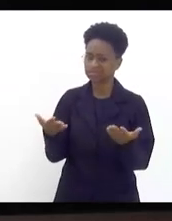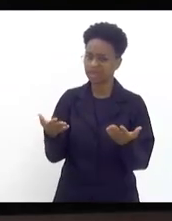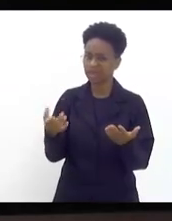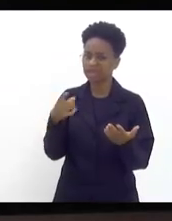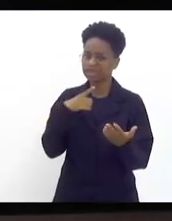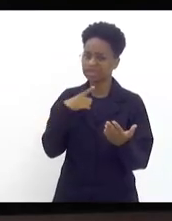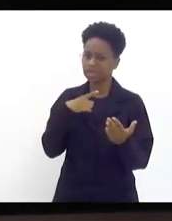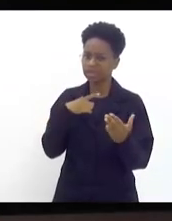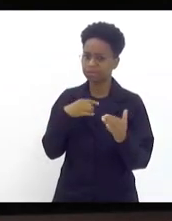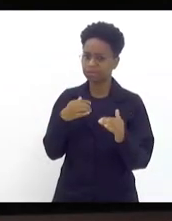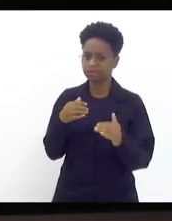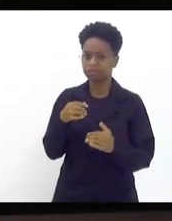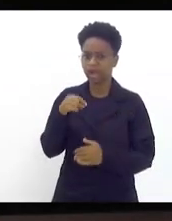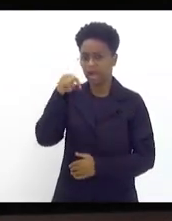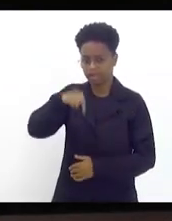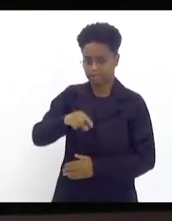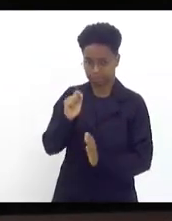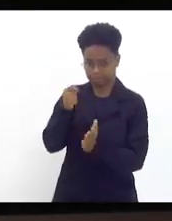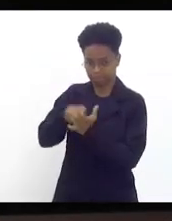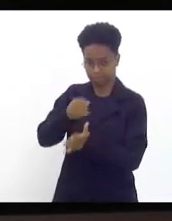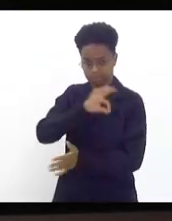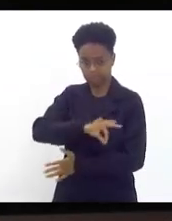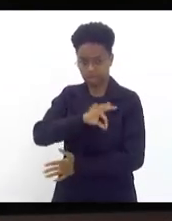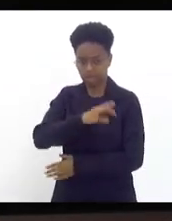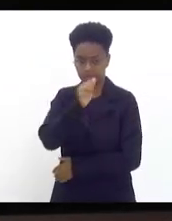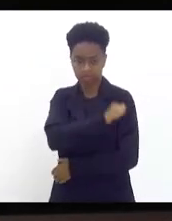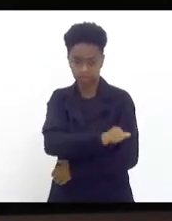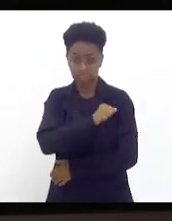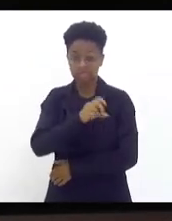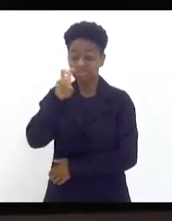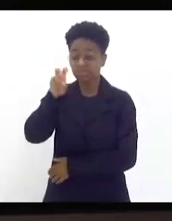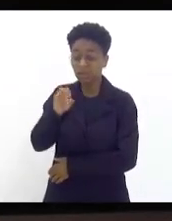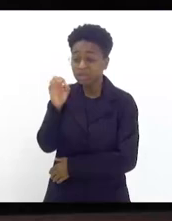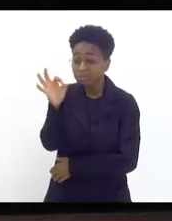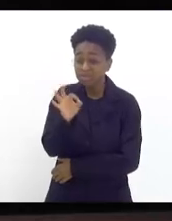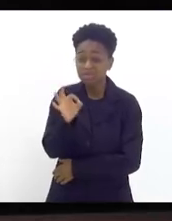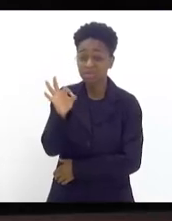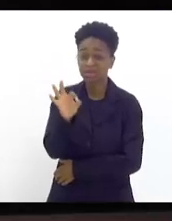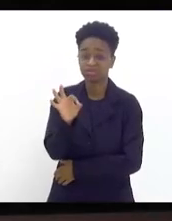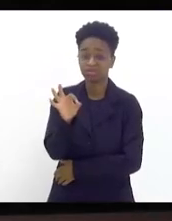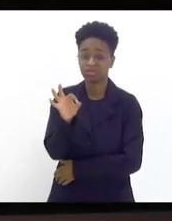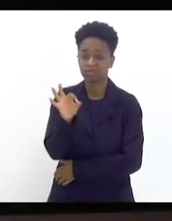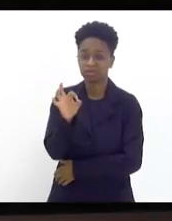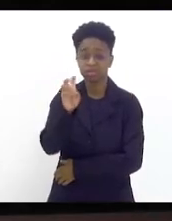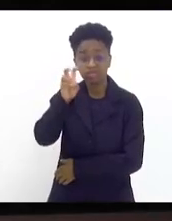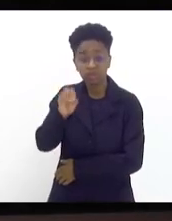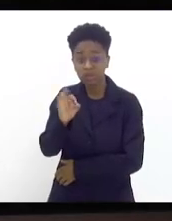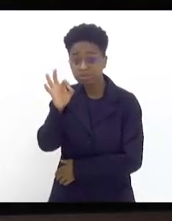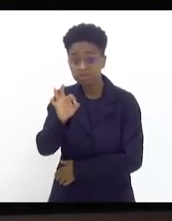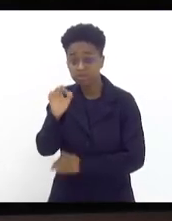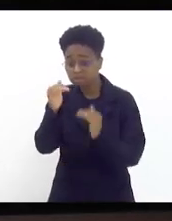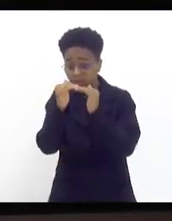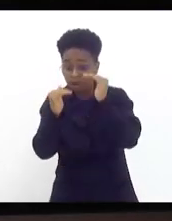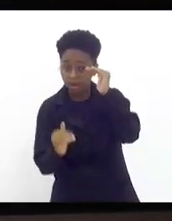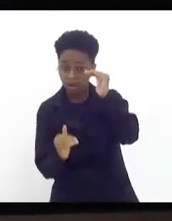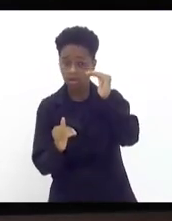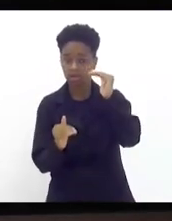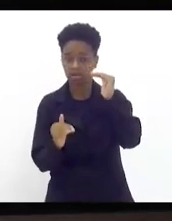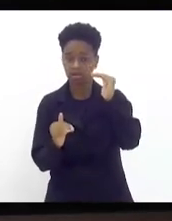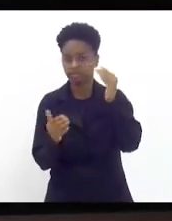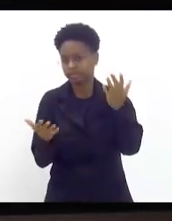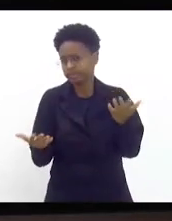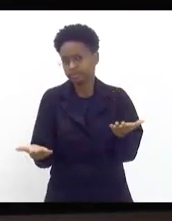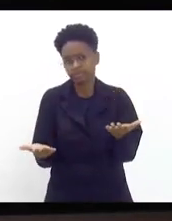o piso aqui no estado do Rio de Janeiro é 50% em torno de 50% do piso nacional isso é